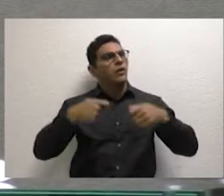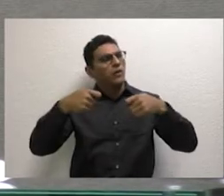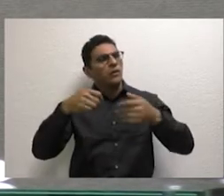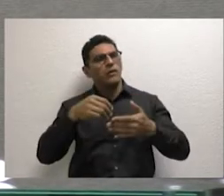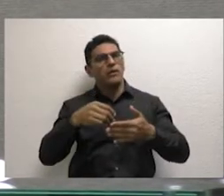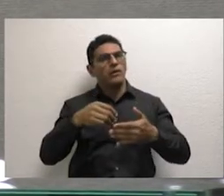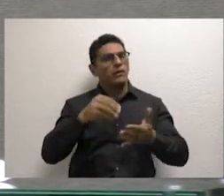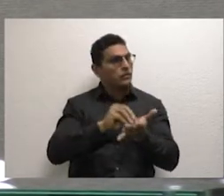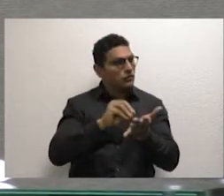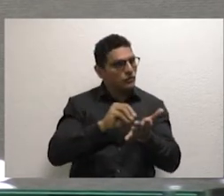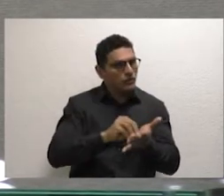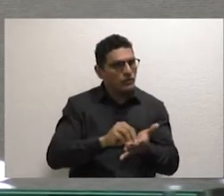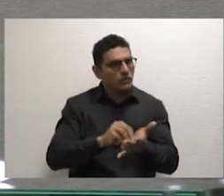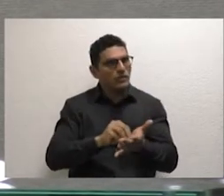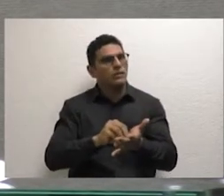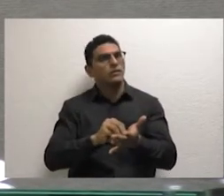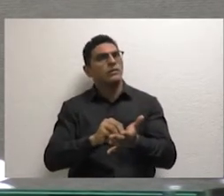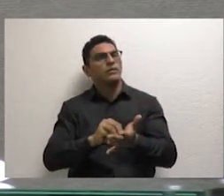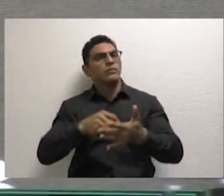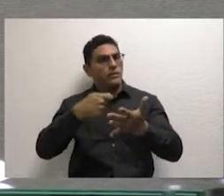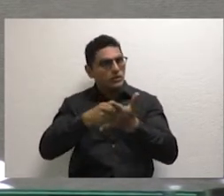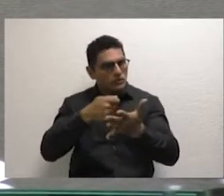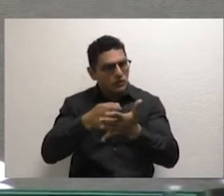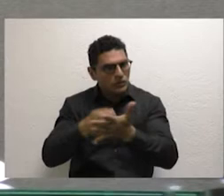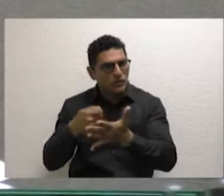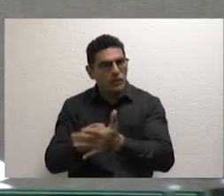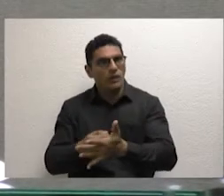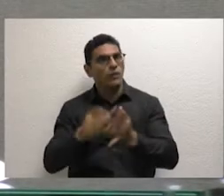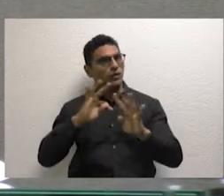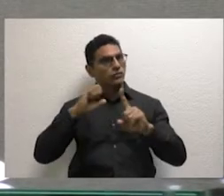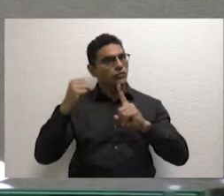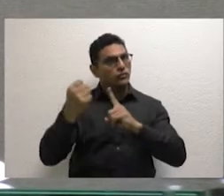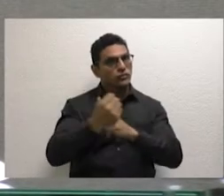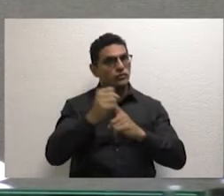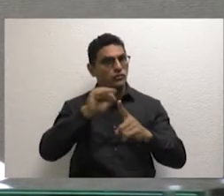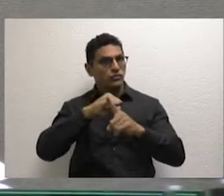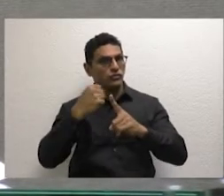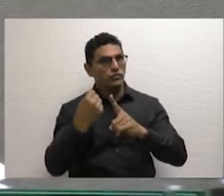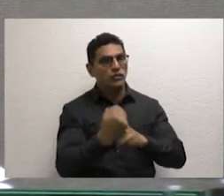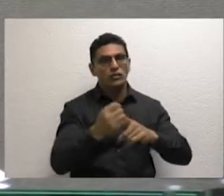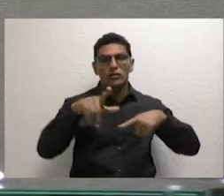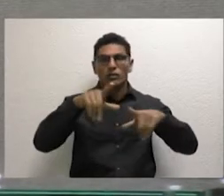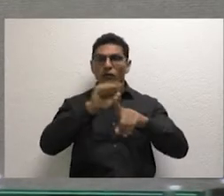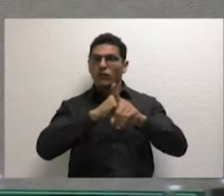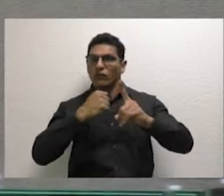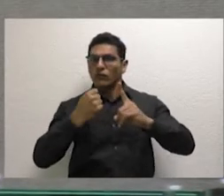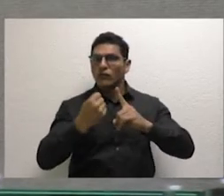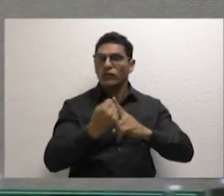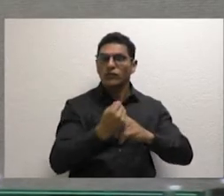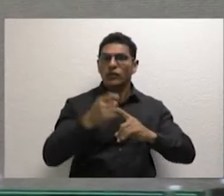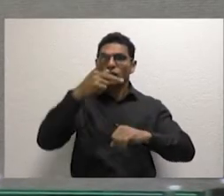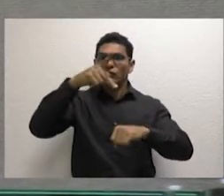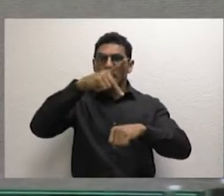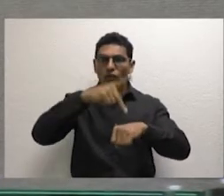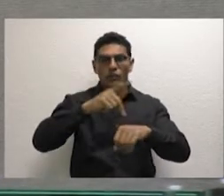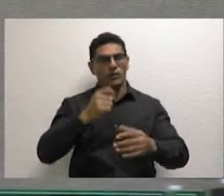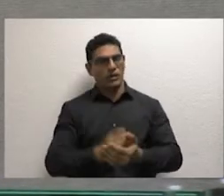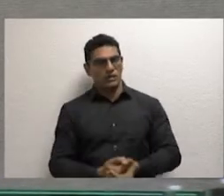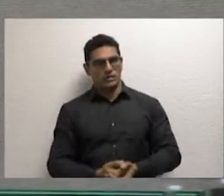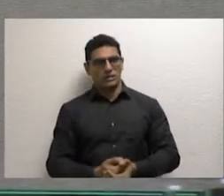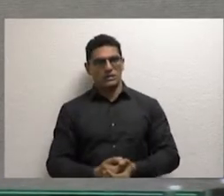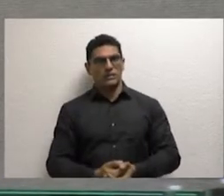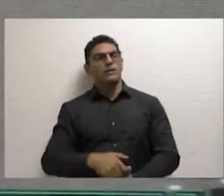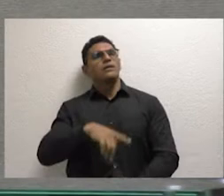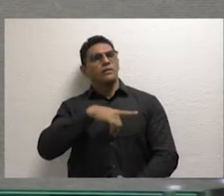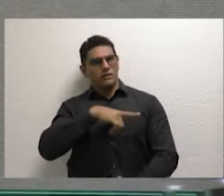a energia elétrica é uma concessão pública é um serviço essencial para o funcionamento do país portanto ele vai ter